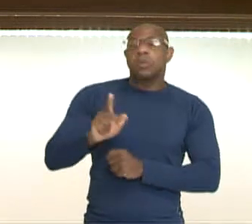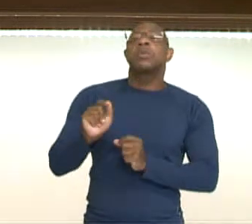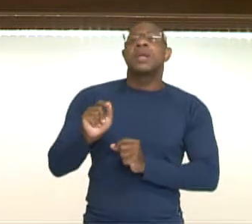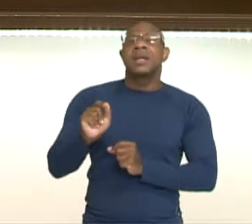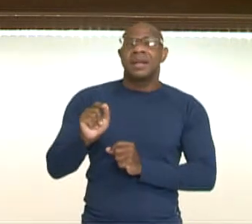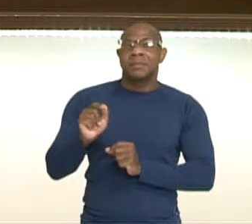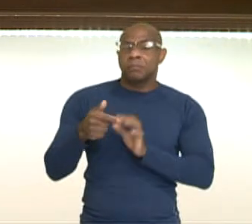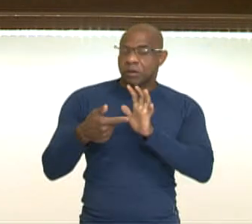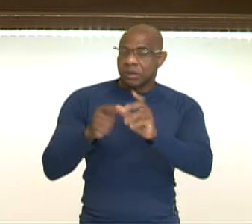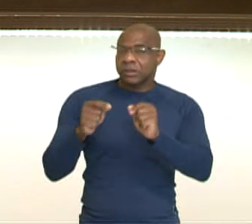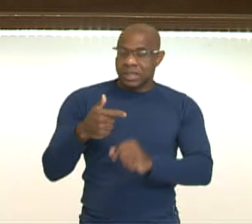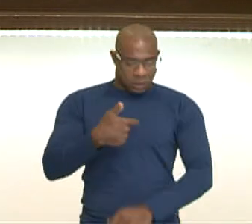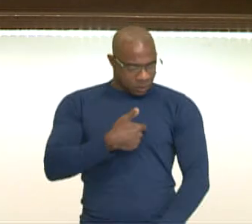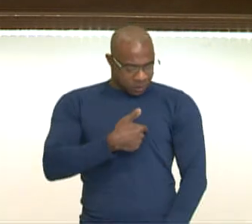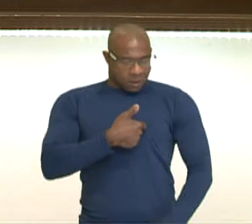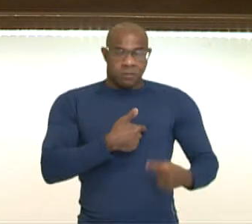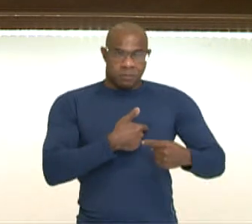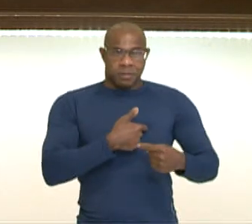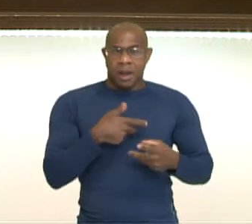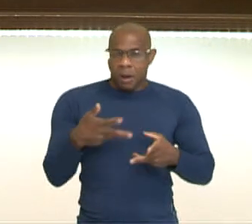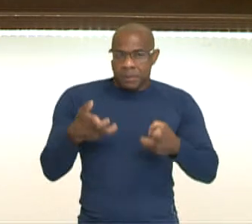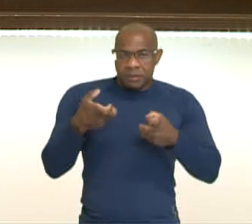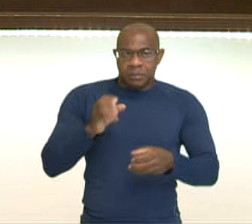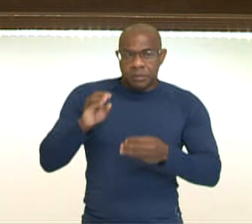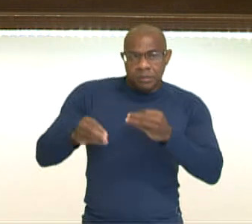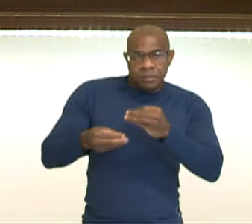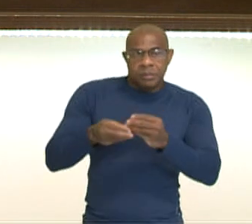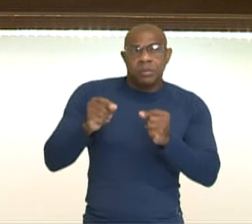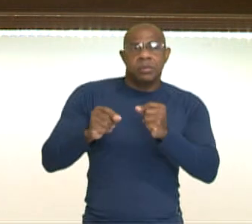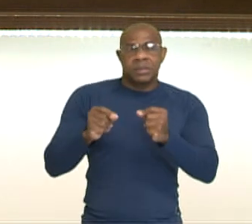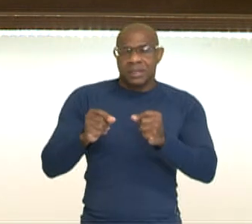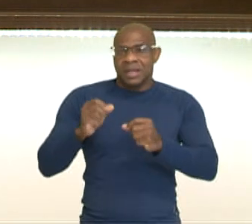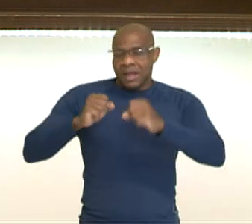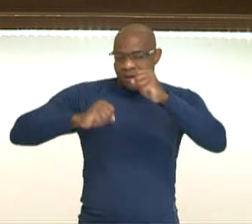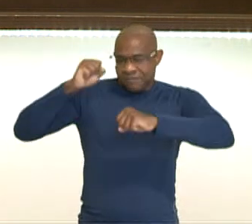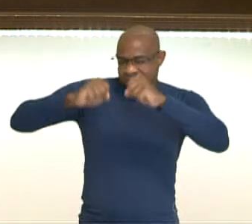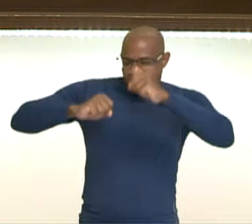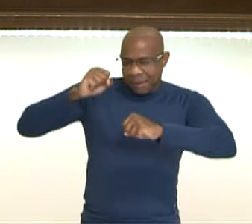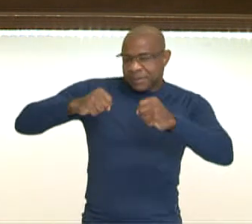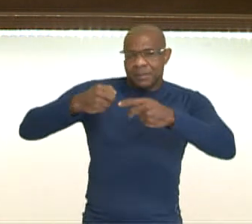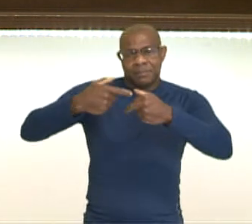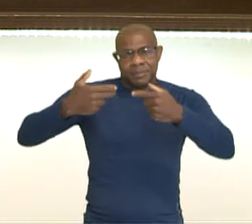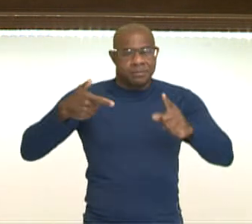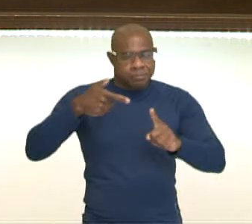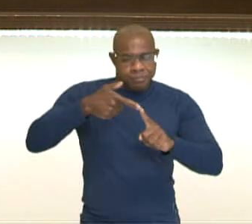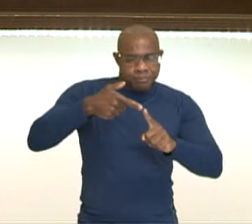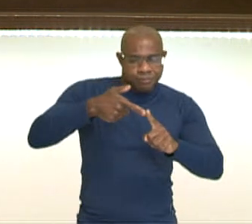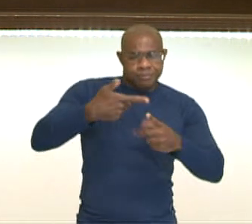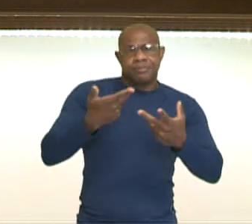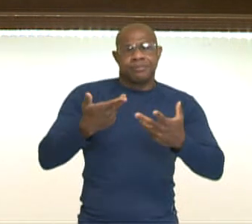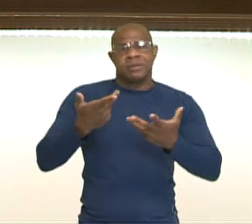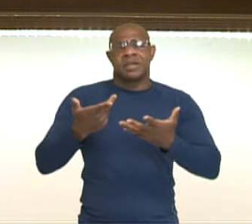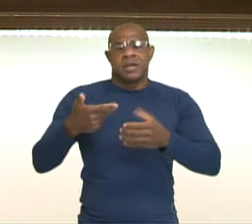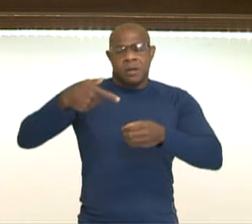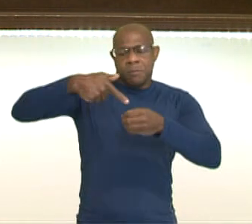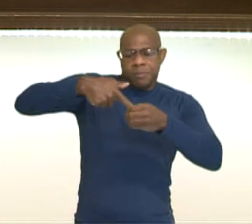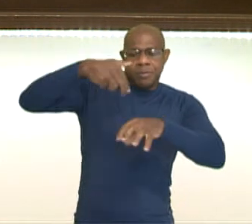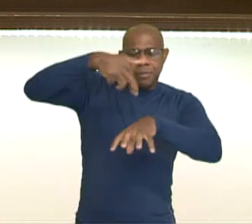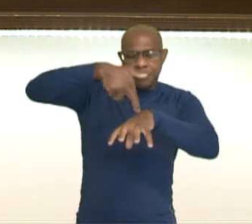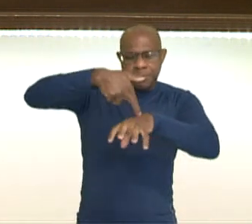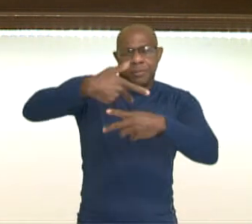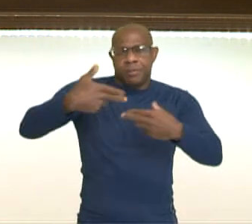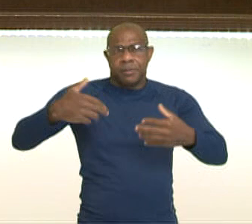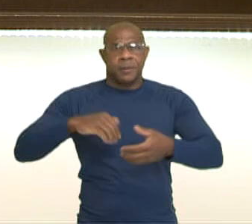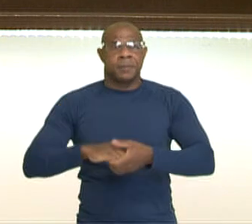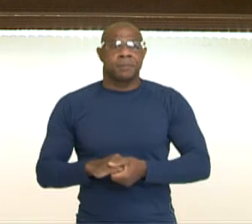Vargas para a observação da implementação da Companhia Siderúrgica Nacional, a Petrobras, entre outros elementos.